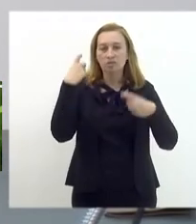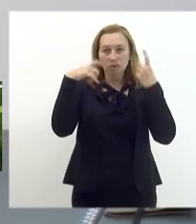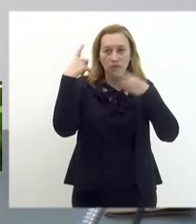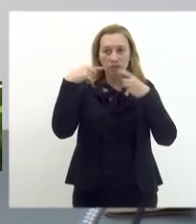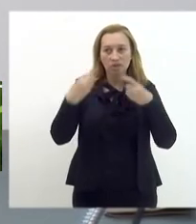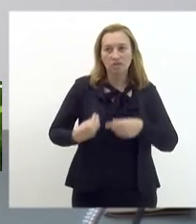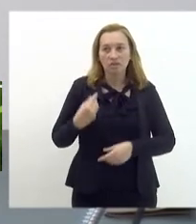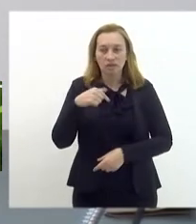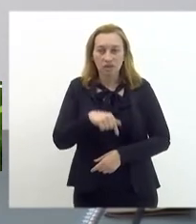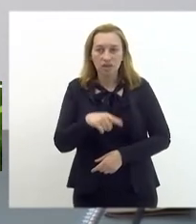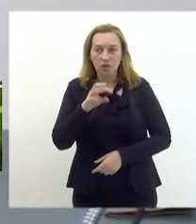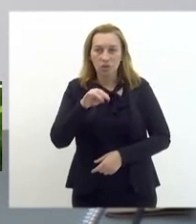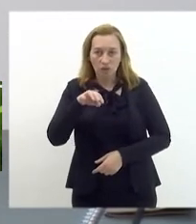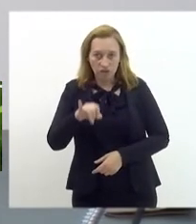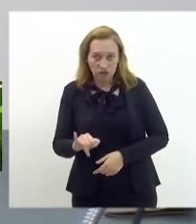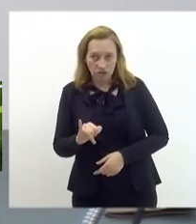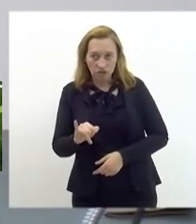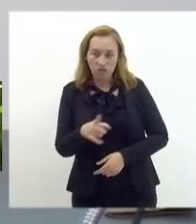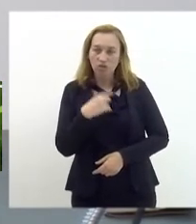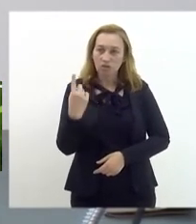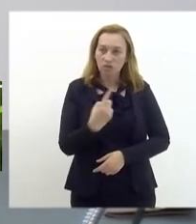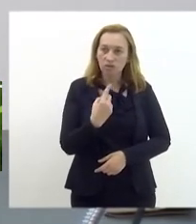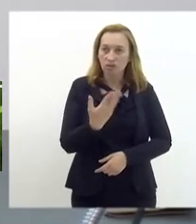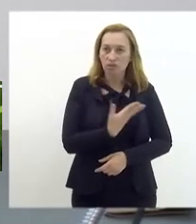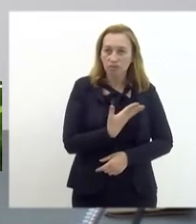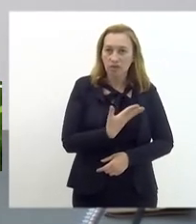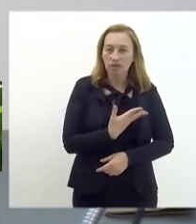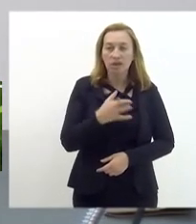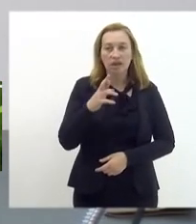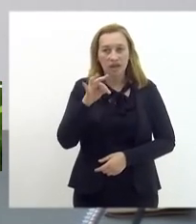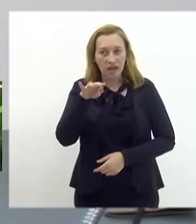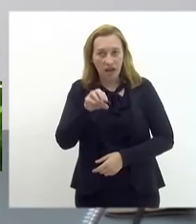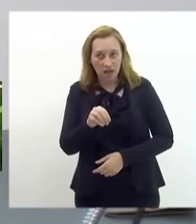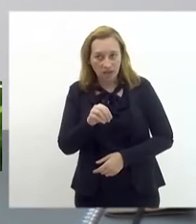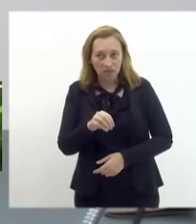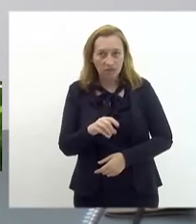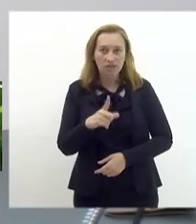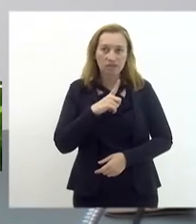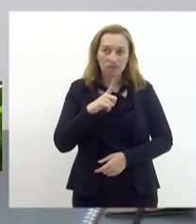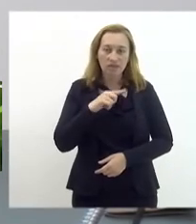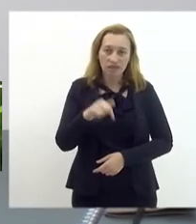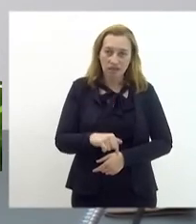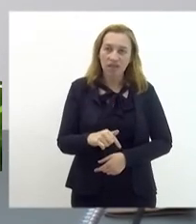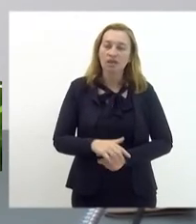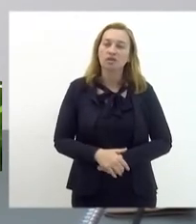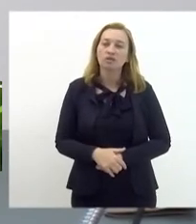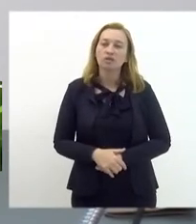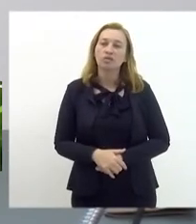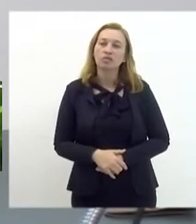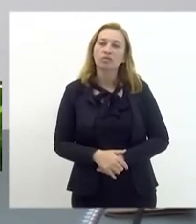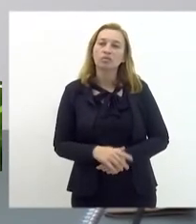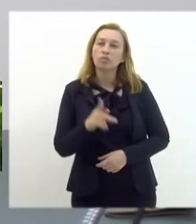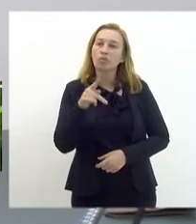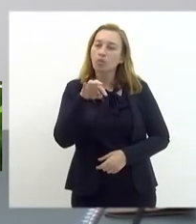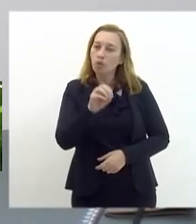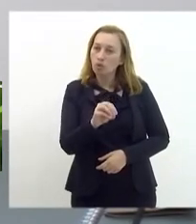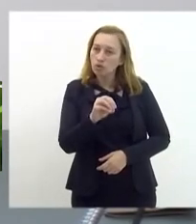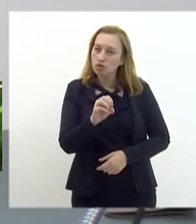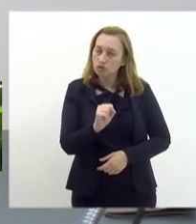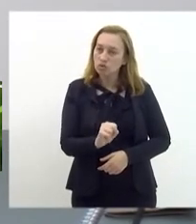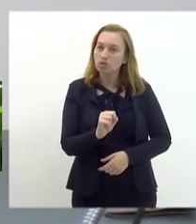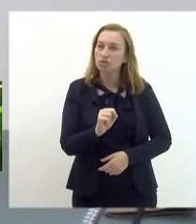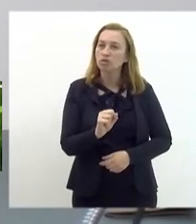aqui pela Codim e pelo nosso querido Ricardo, que se houvesse aqui, né, um posto de